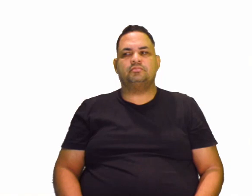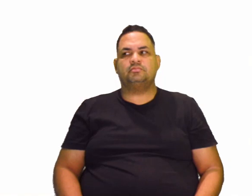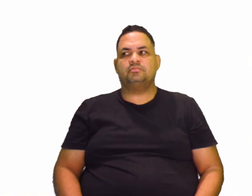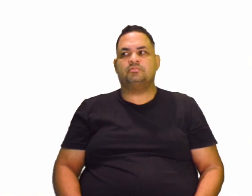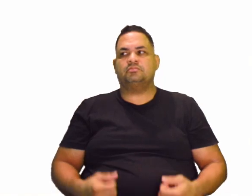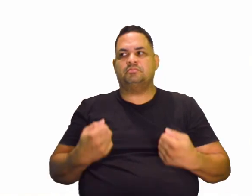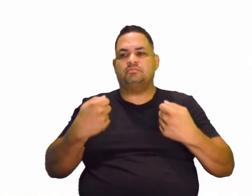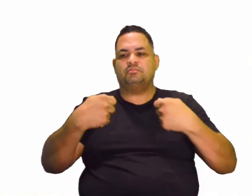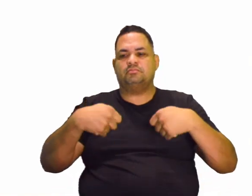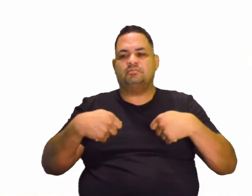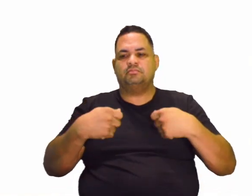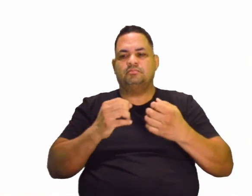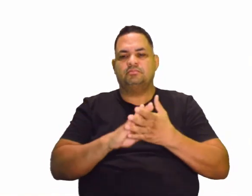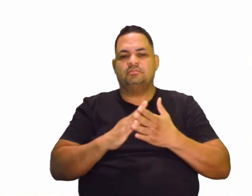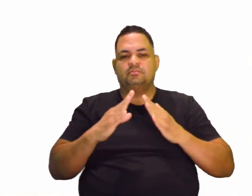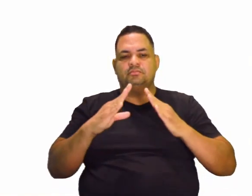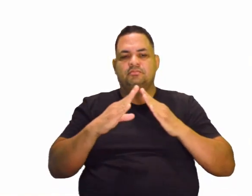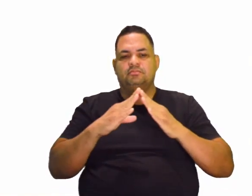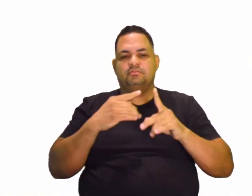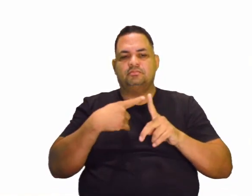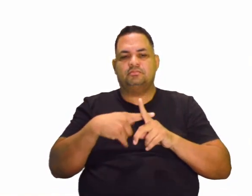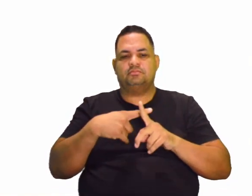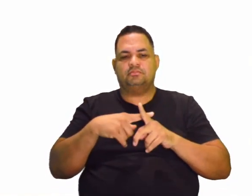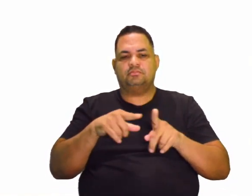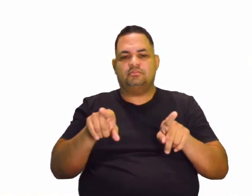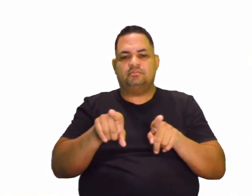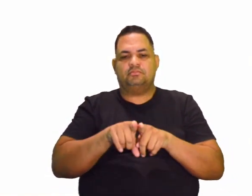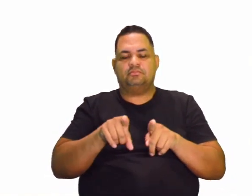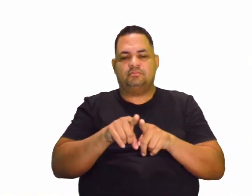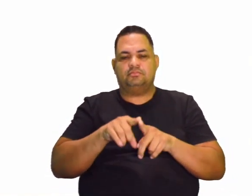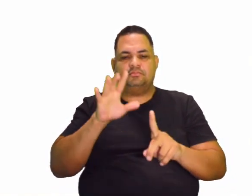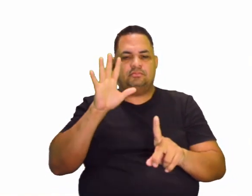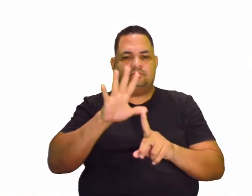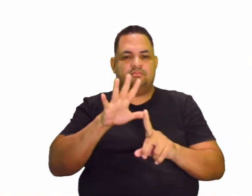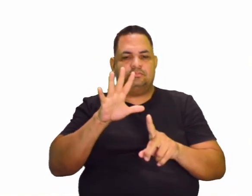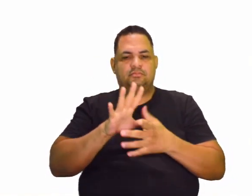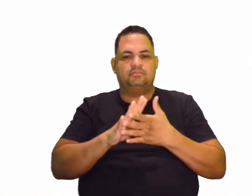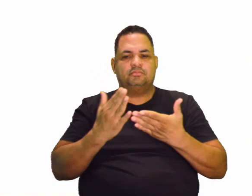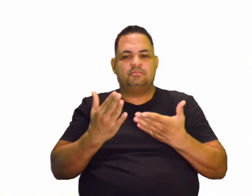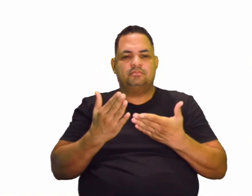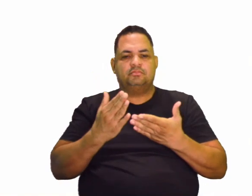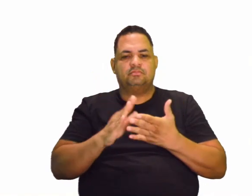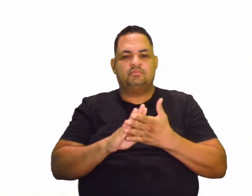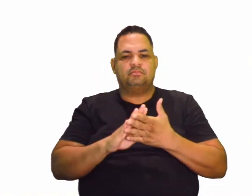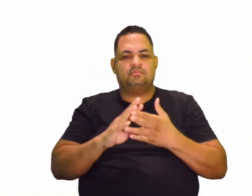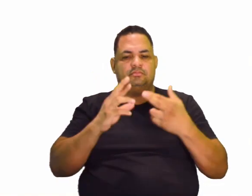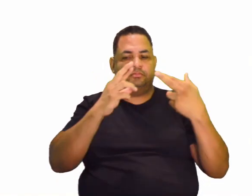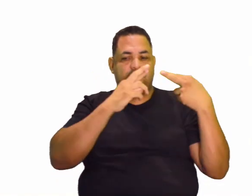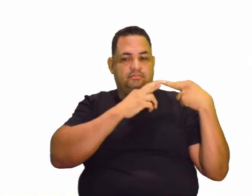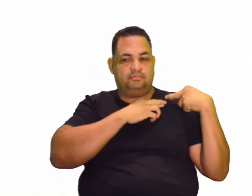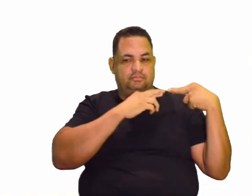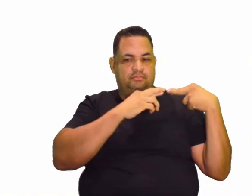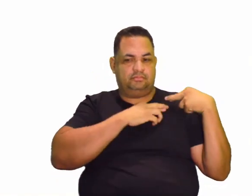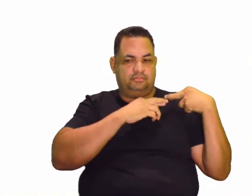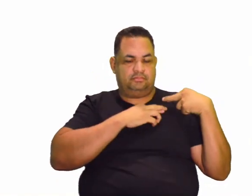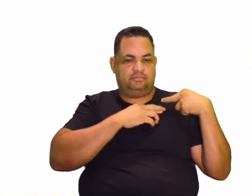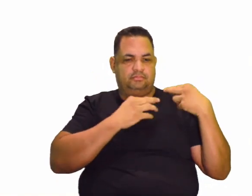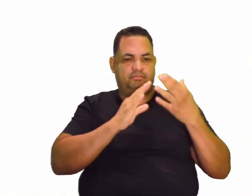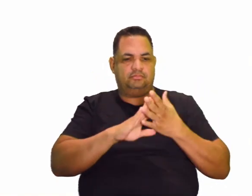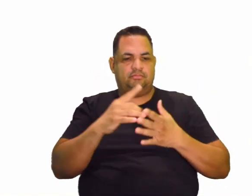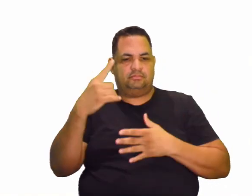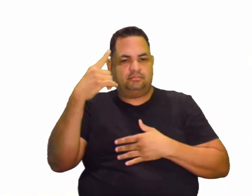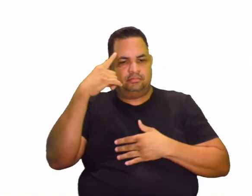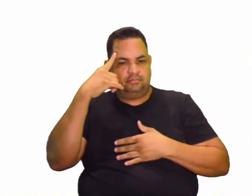poder da igreja influenciou na sociedade nesse período. A igreja, então, era responsável pelo pensamento